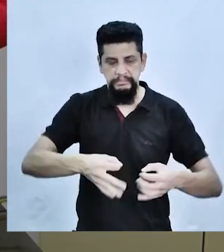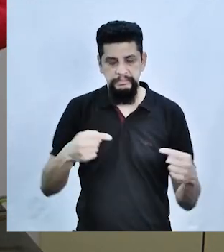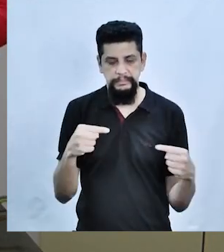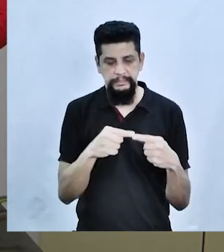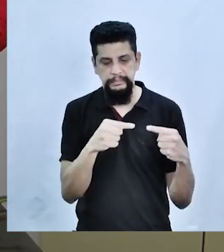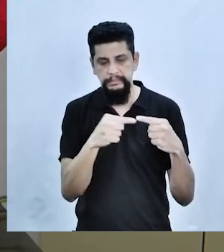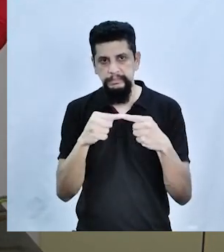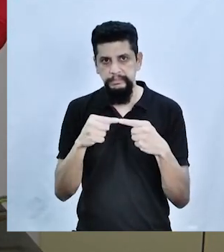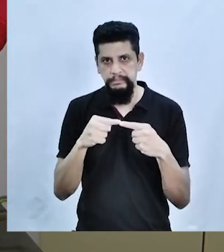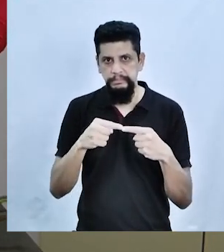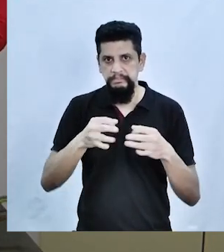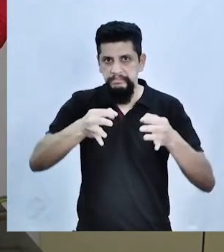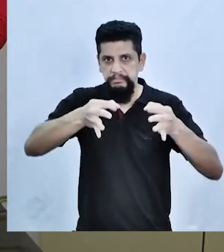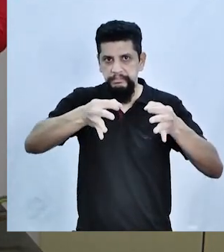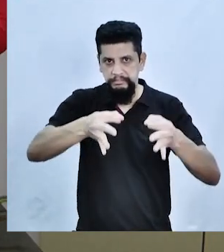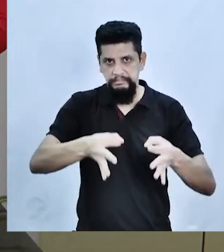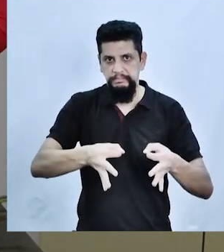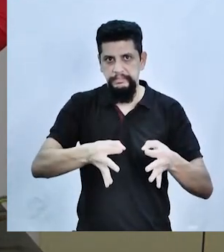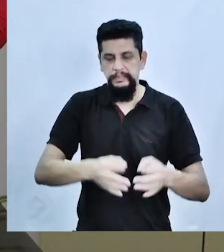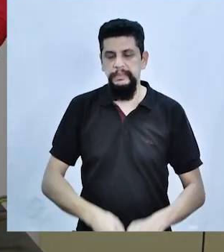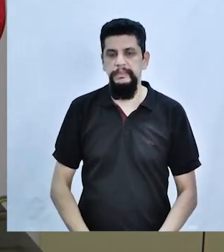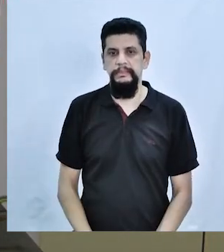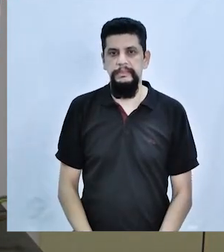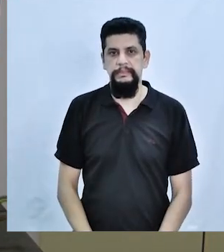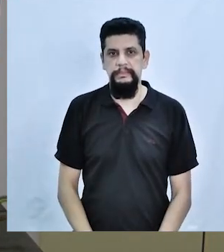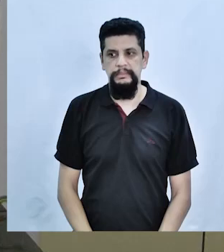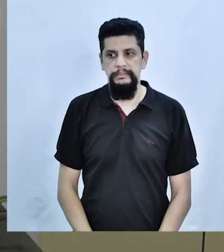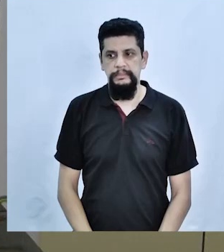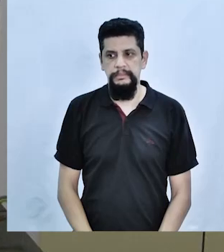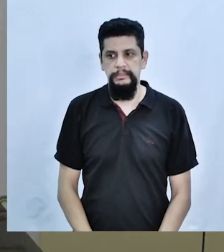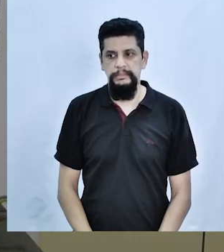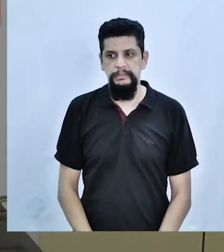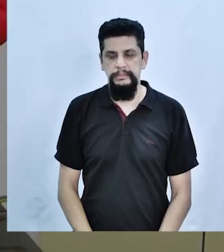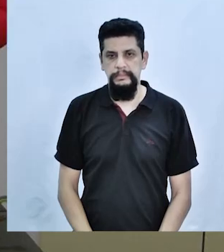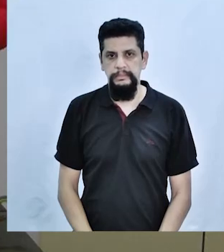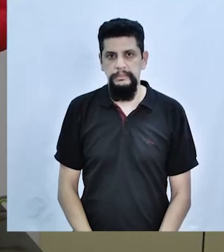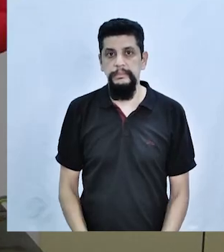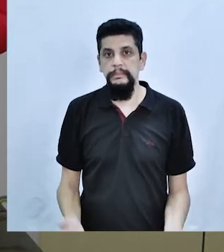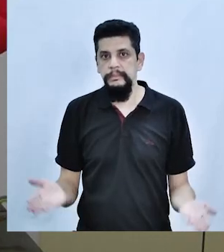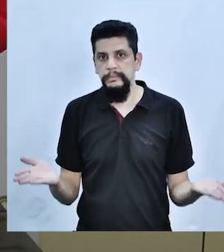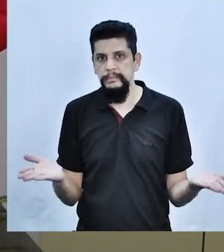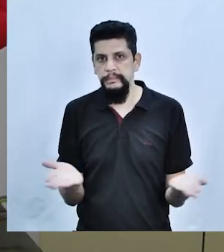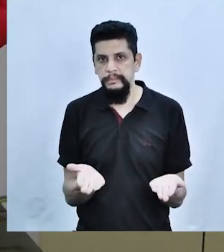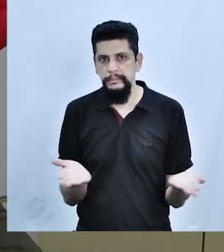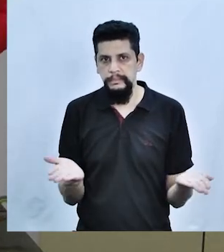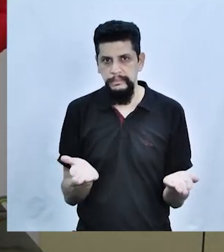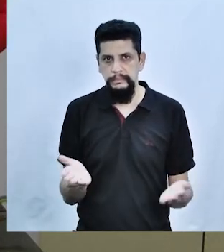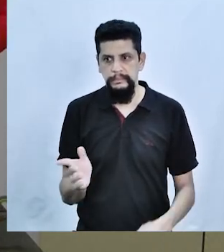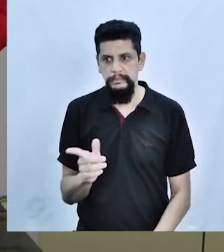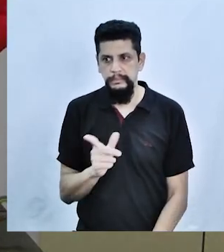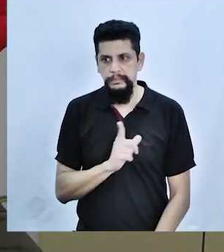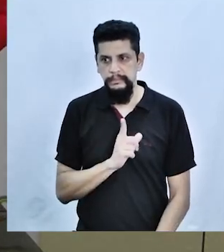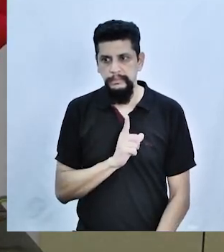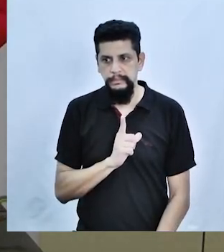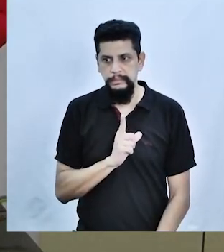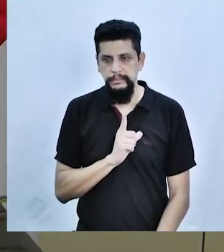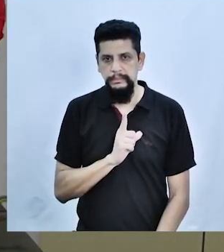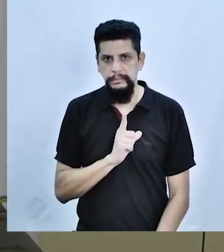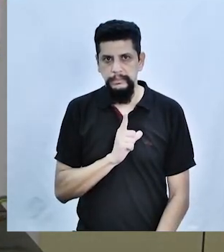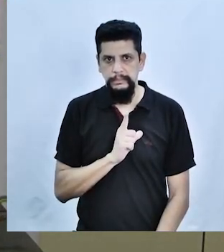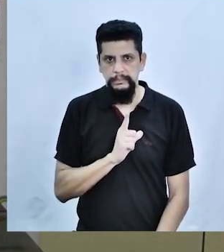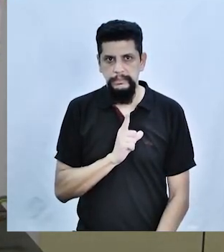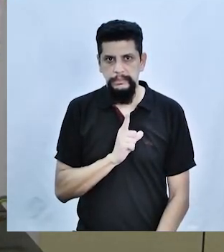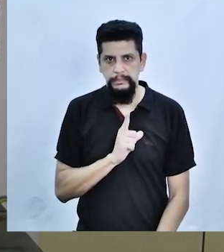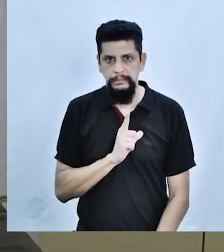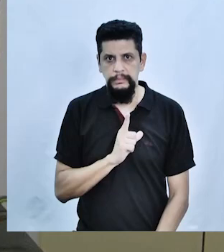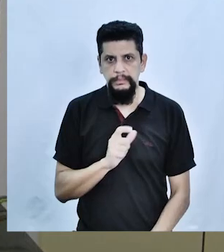Duas peças ah, de um quebra-cabeça. Essa encaixou certinho. Isso. Tá, então, já está aqui. Opa, aqui já. Tem um buraquinho,